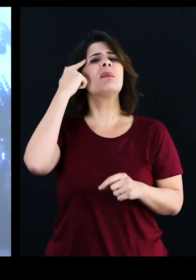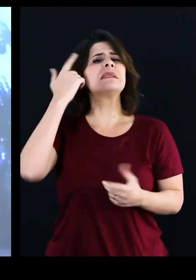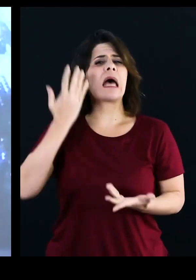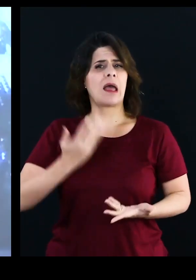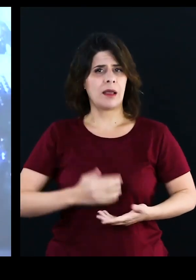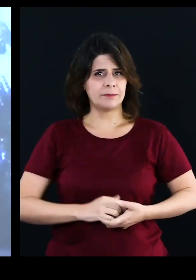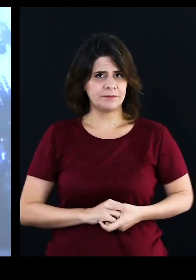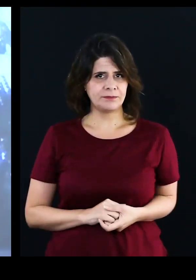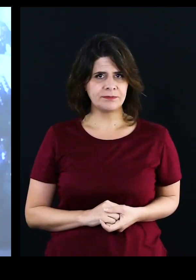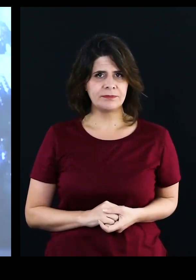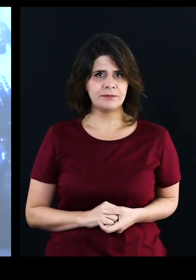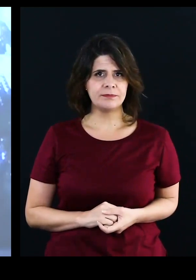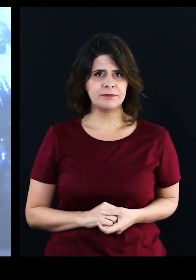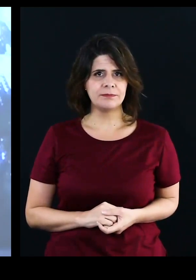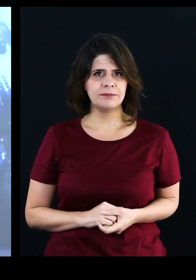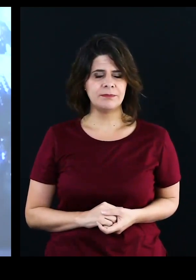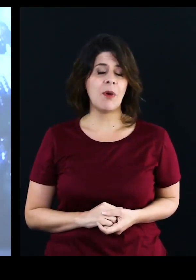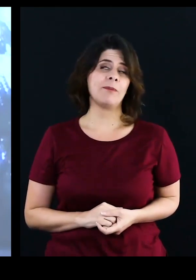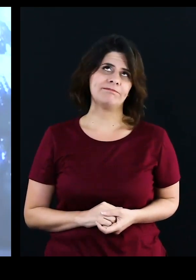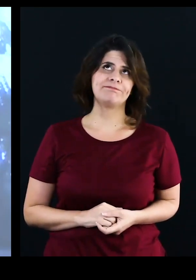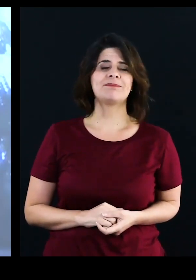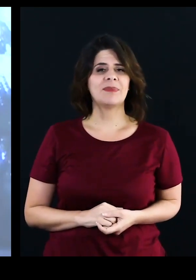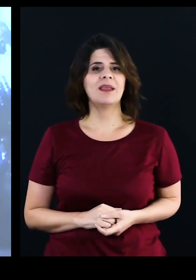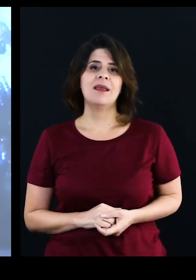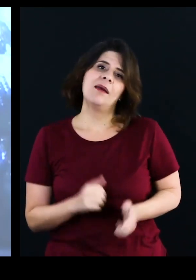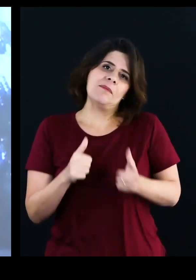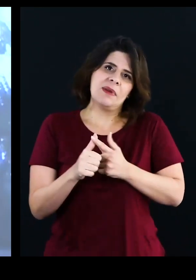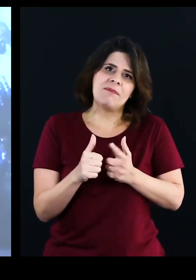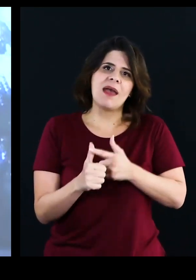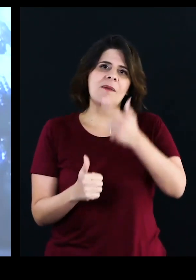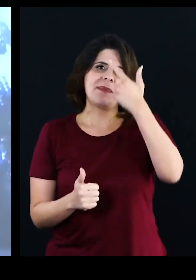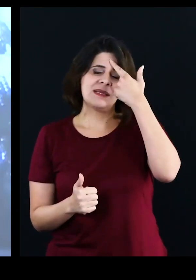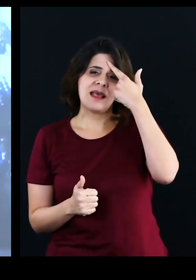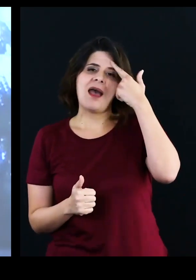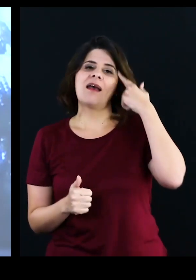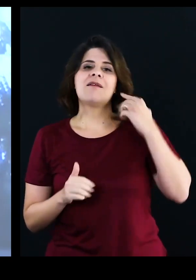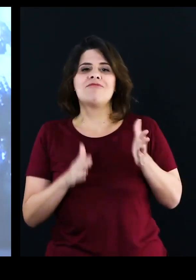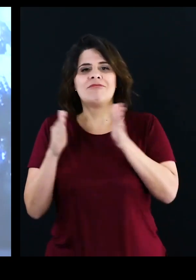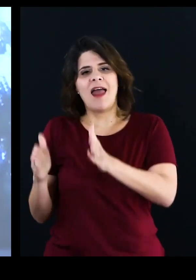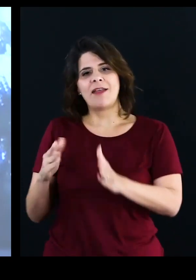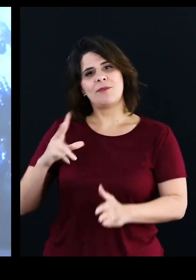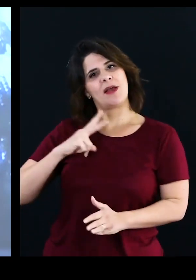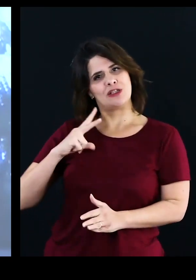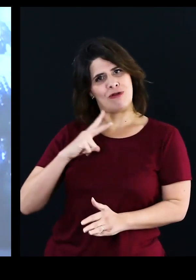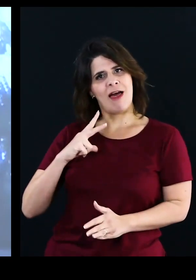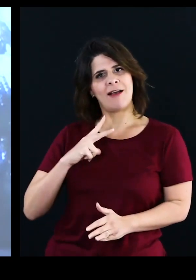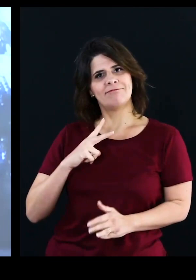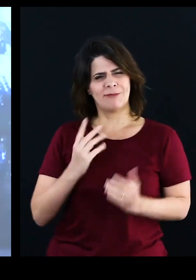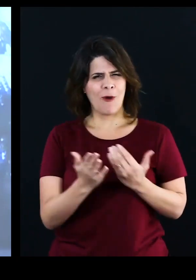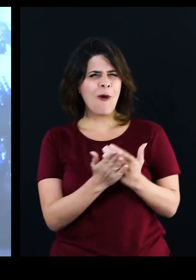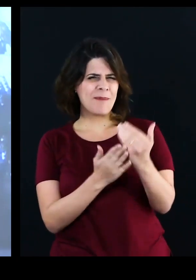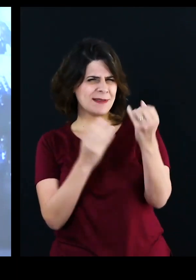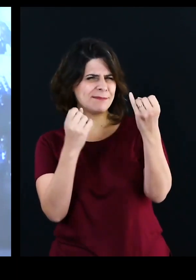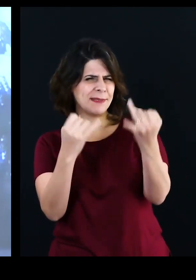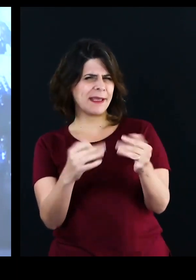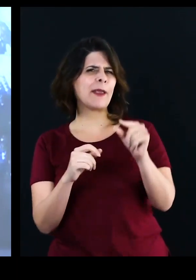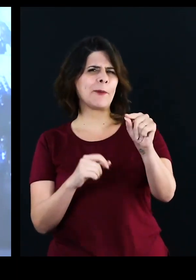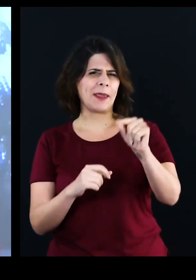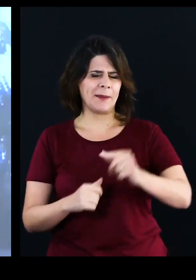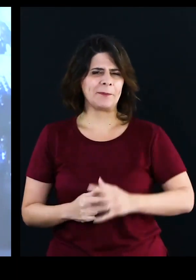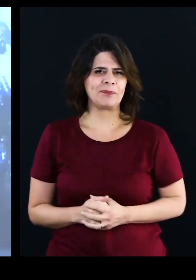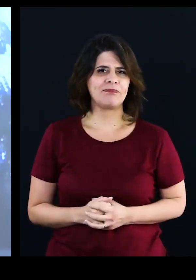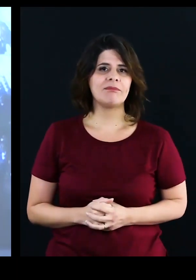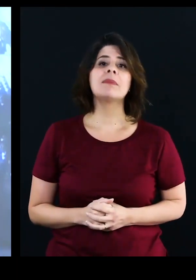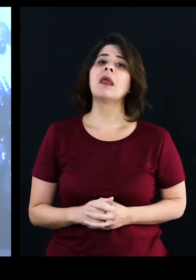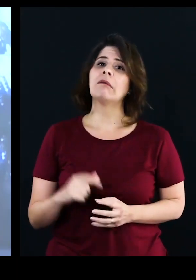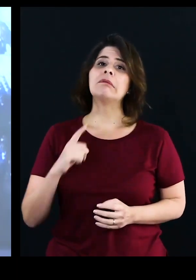eu, olhando na dimensão pessoal, eu acho que eu no começo falei, eu acho que há uma transformação da